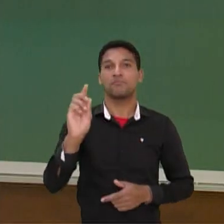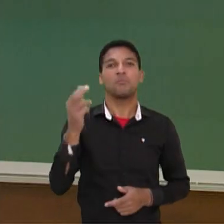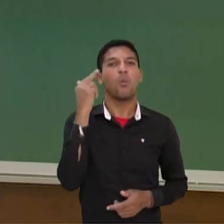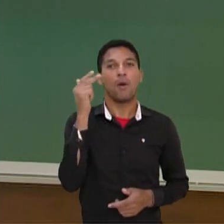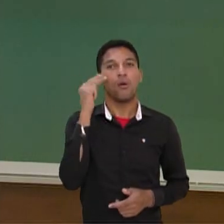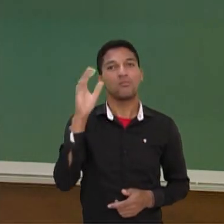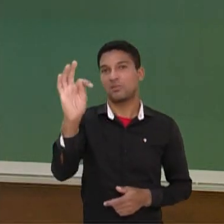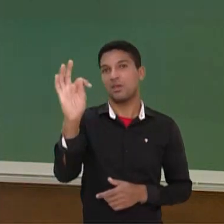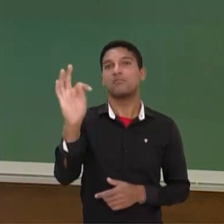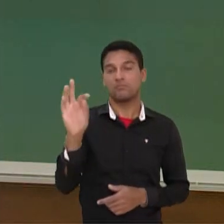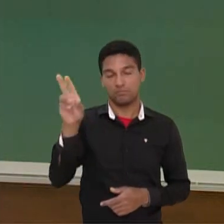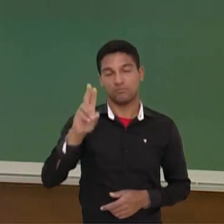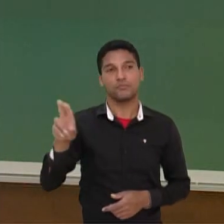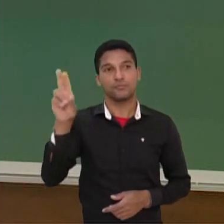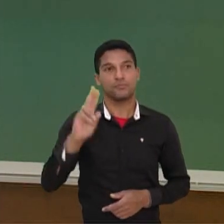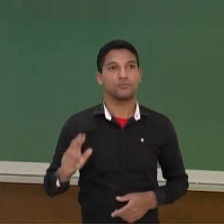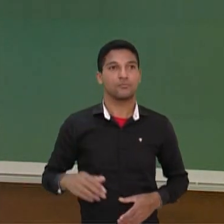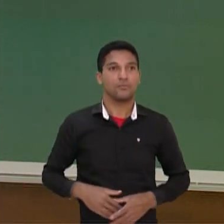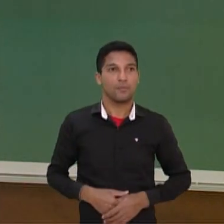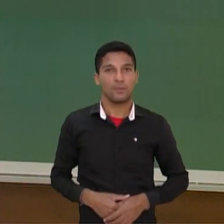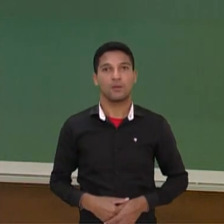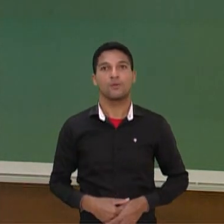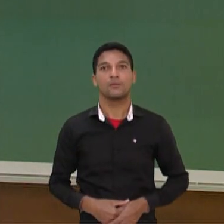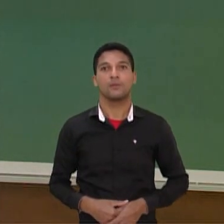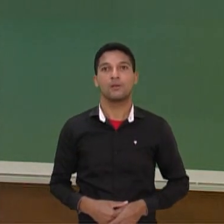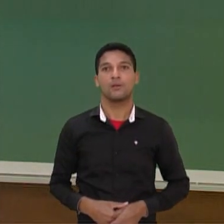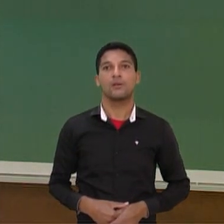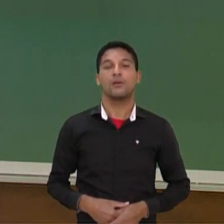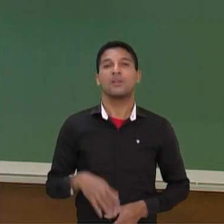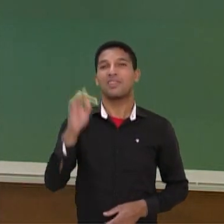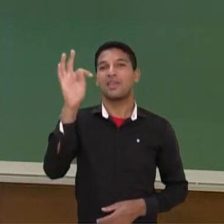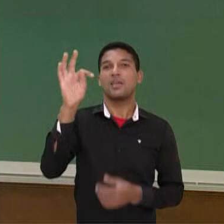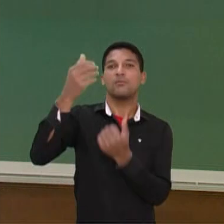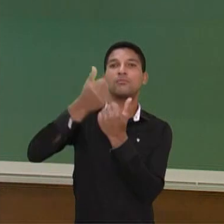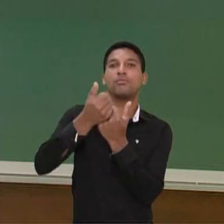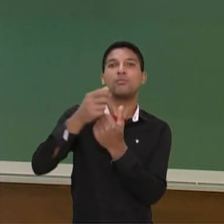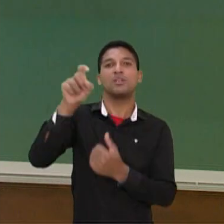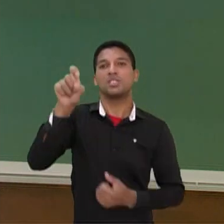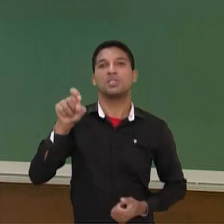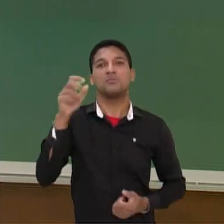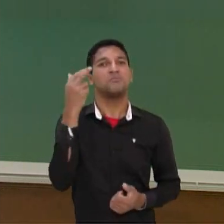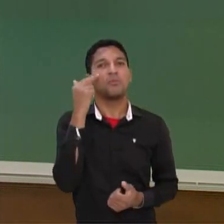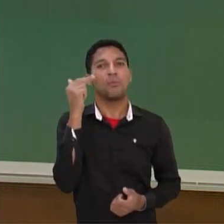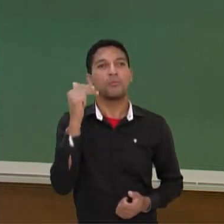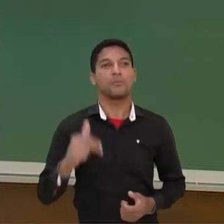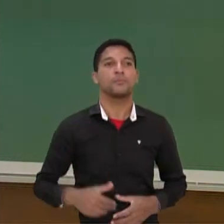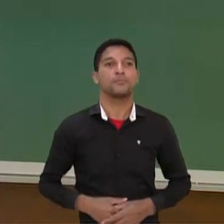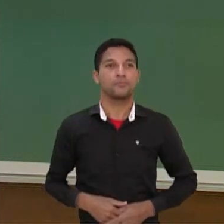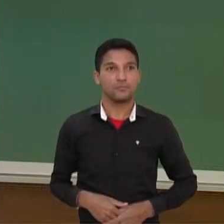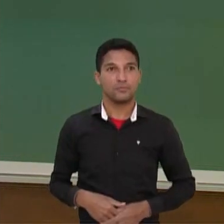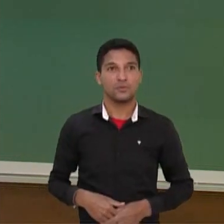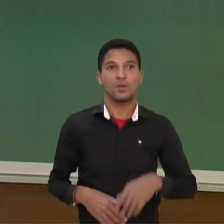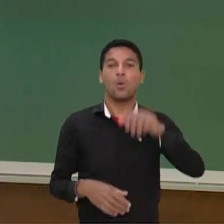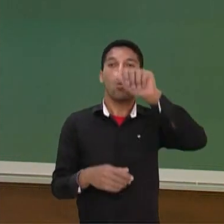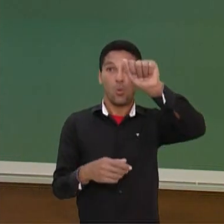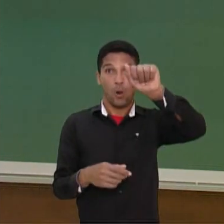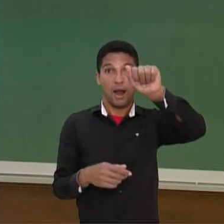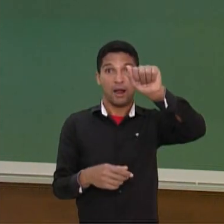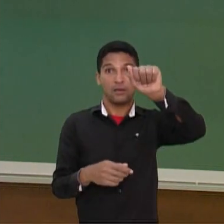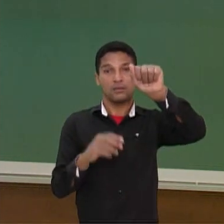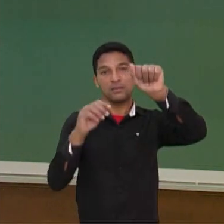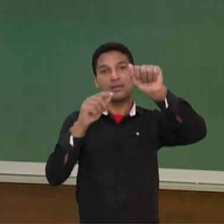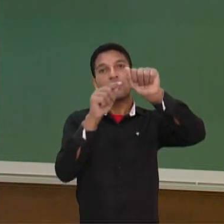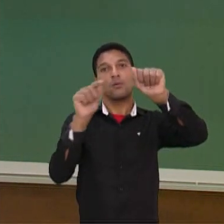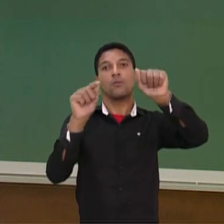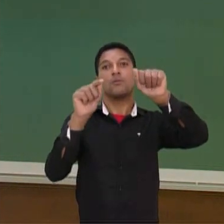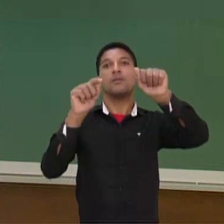t, né? O t dessa função faz o papel lá do x da lei de formação, beleza? Nesse caso, o meu a seria 0,2, que